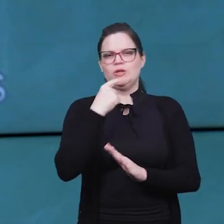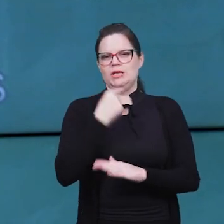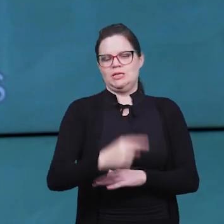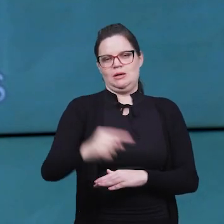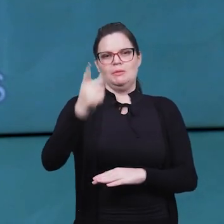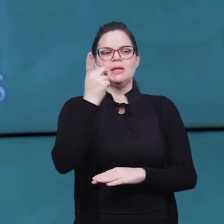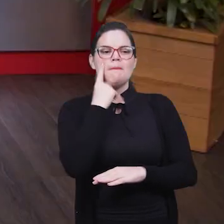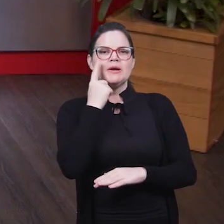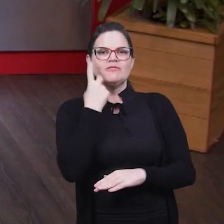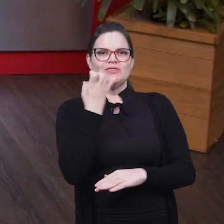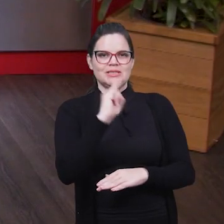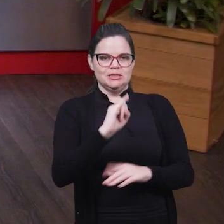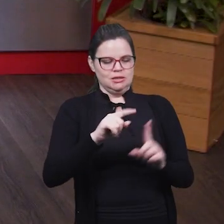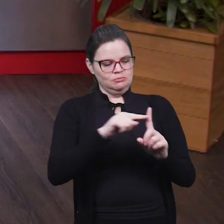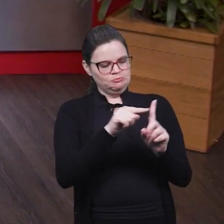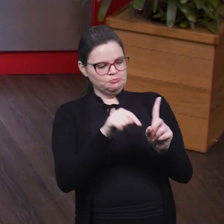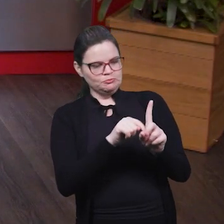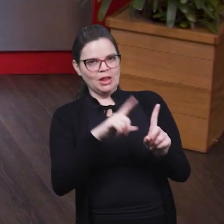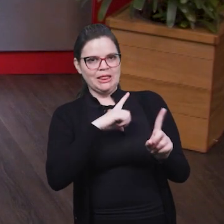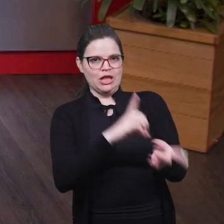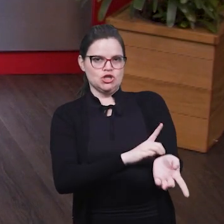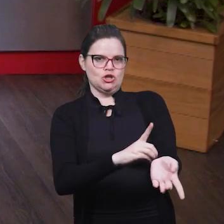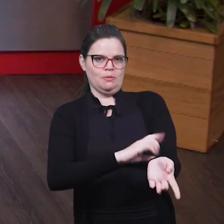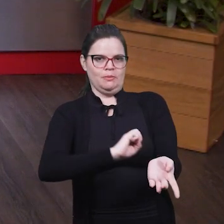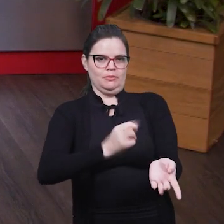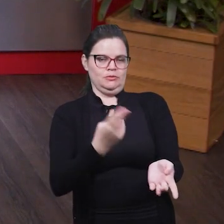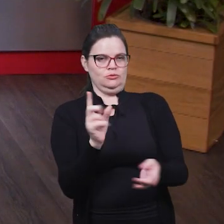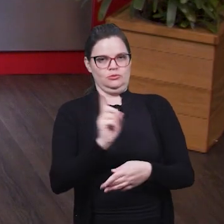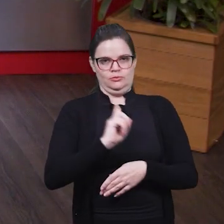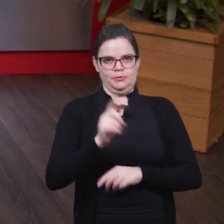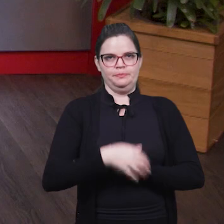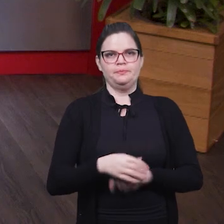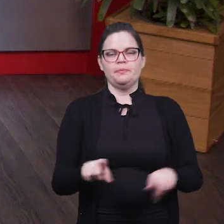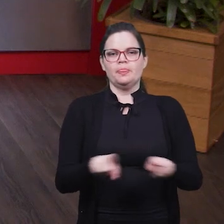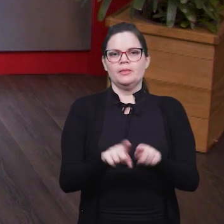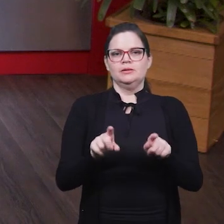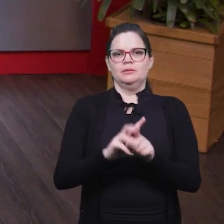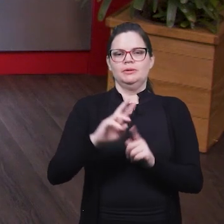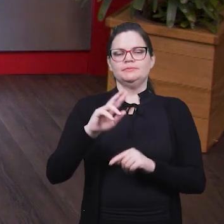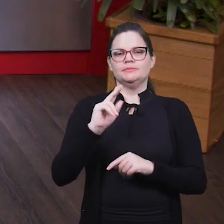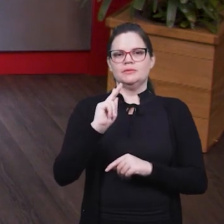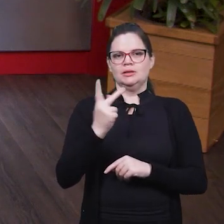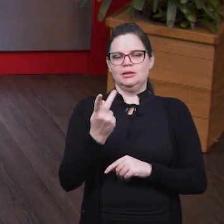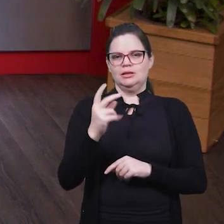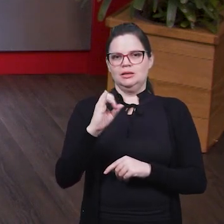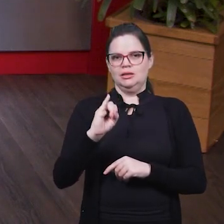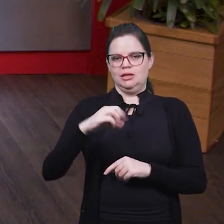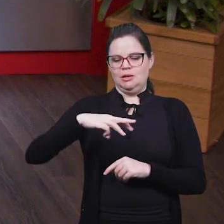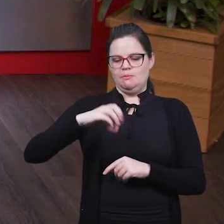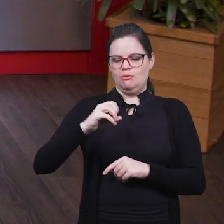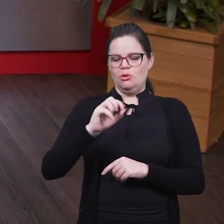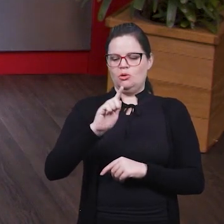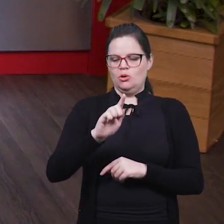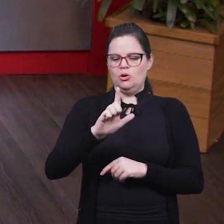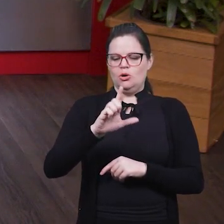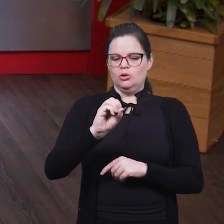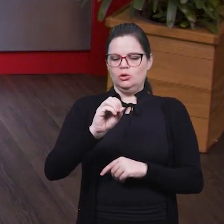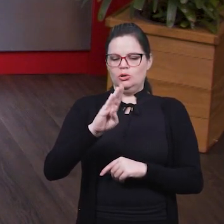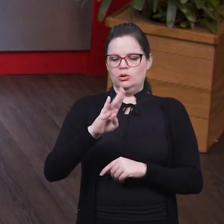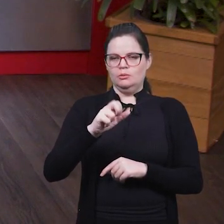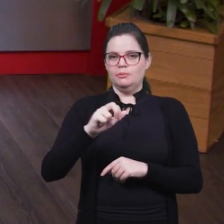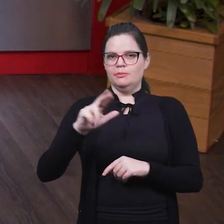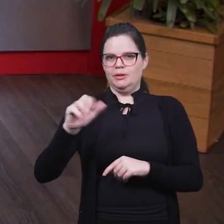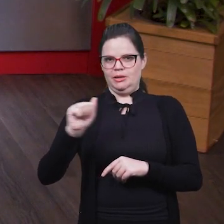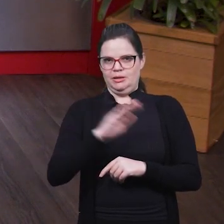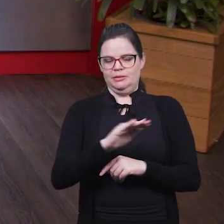gestacional. Hemoglobina glicada. A hemoglobina glicada também é um exame laboratorial,